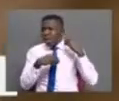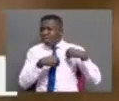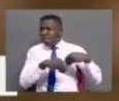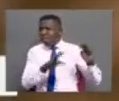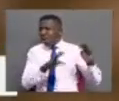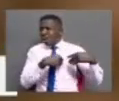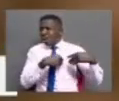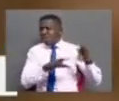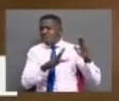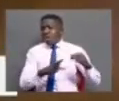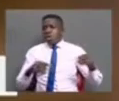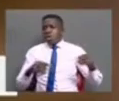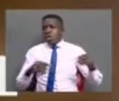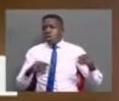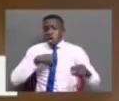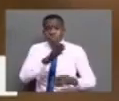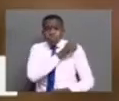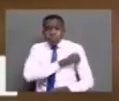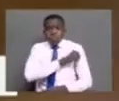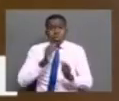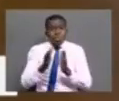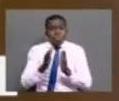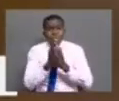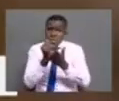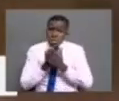no hospital e